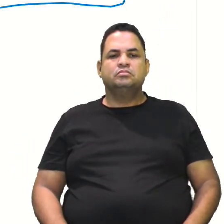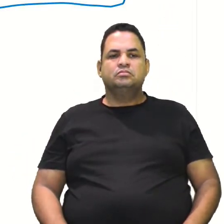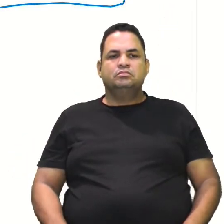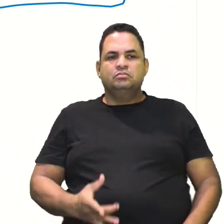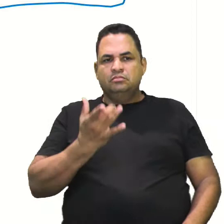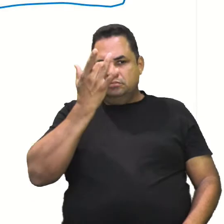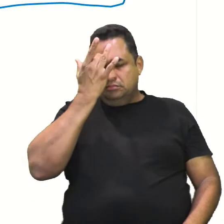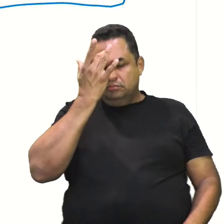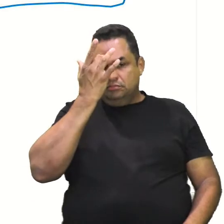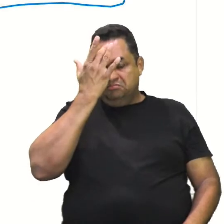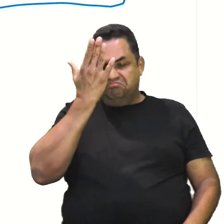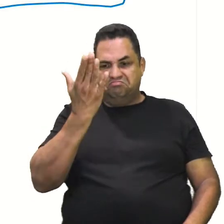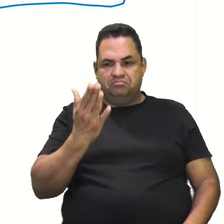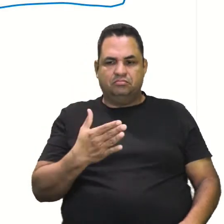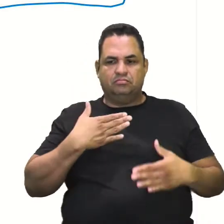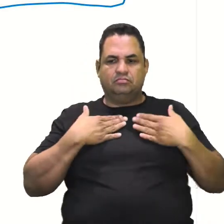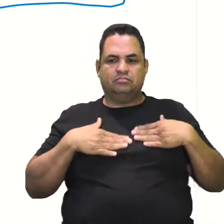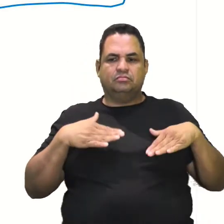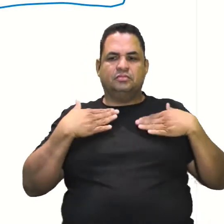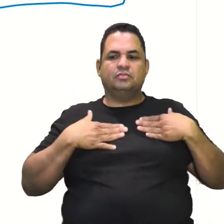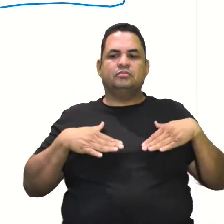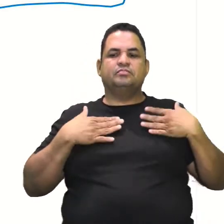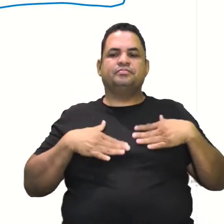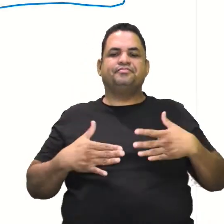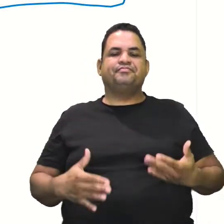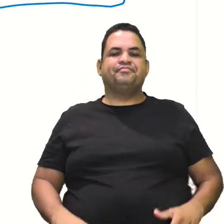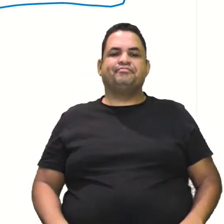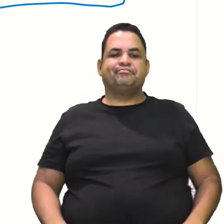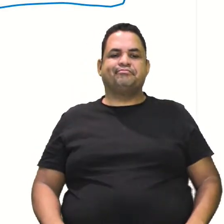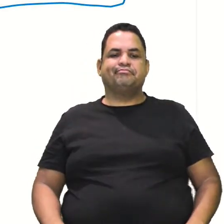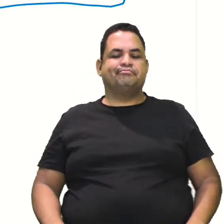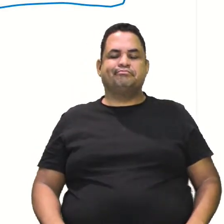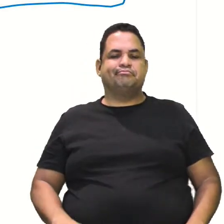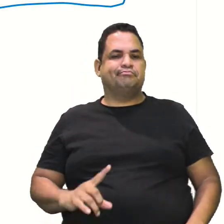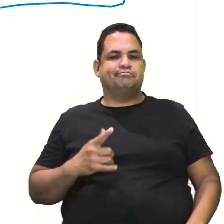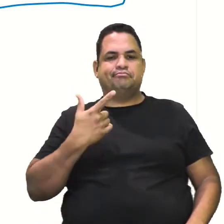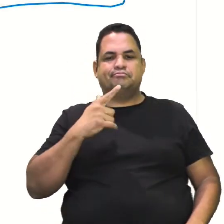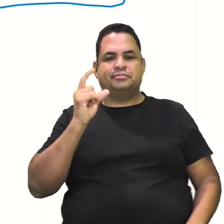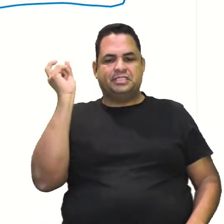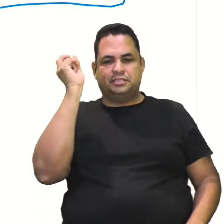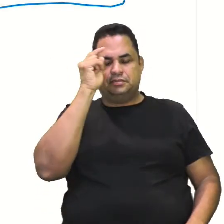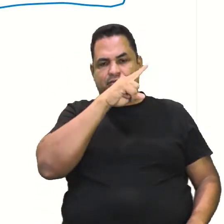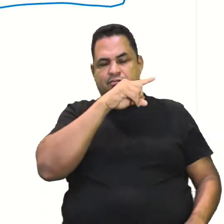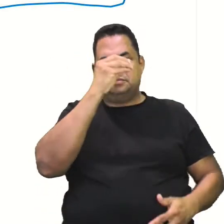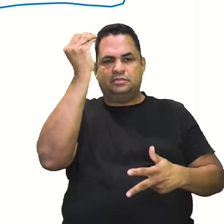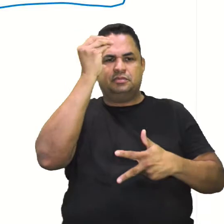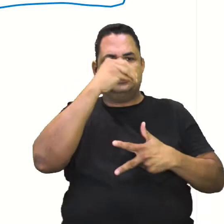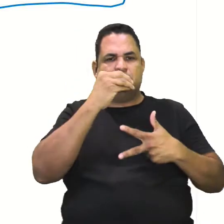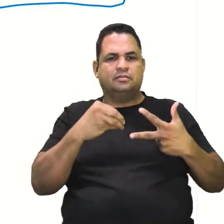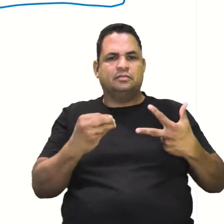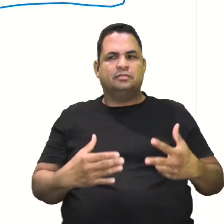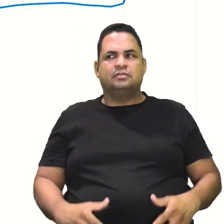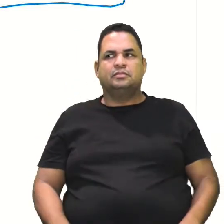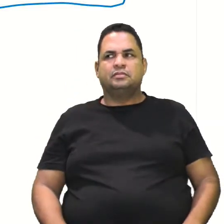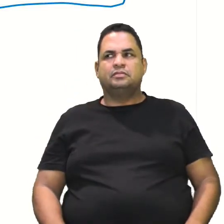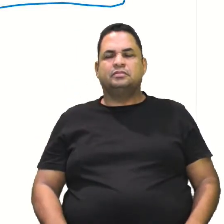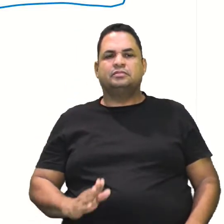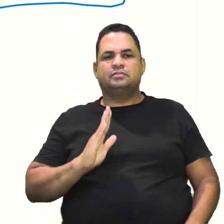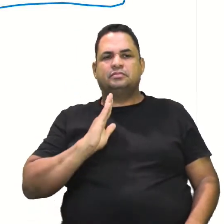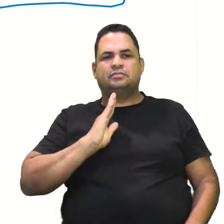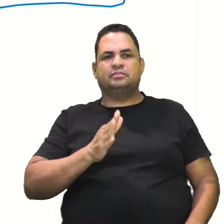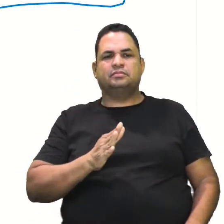Facinho, facinho, olha aí, ó. Tranquilo, tranquilo? Não tem mistério. Vamos de Enem, então? Mas